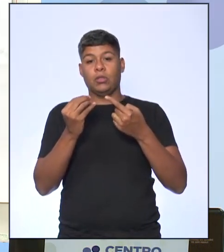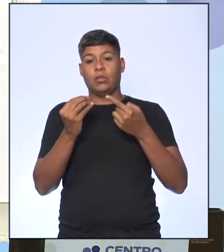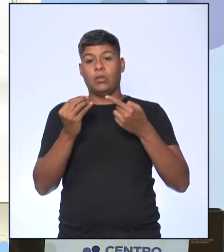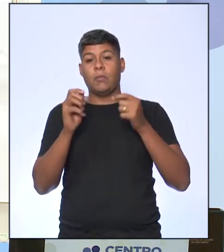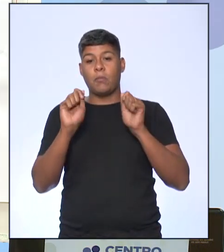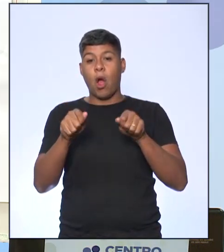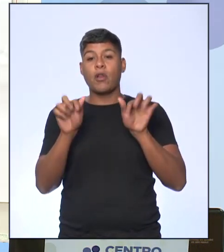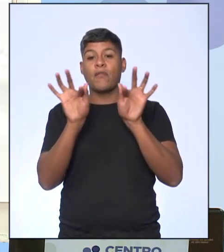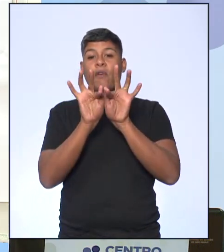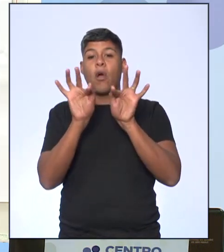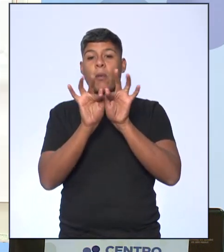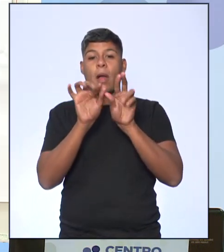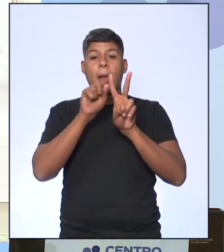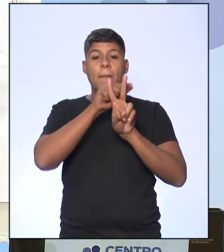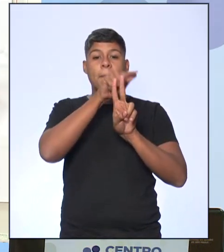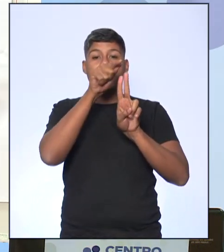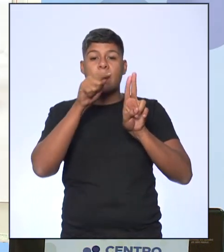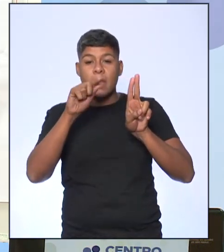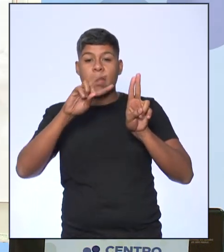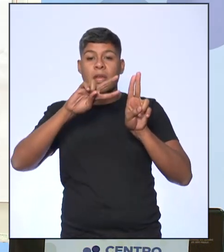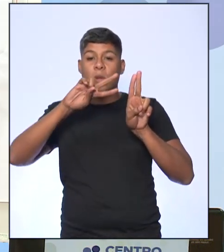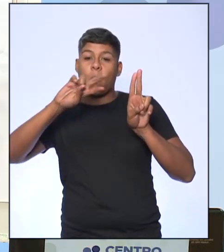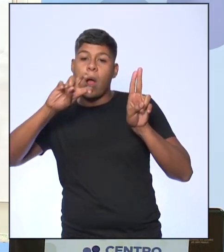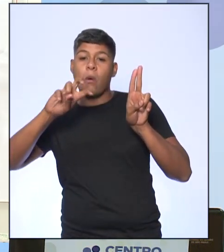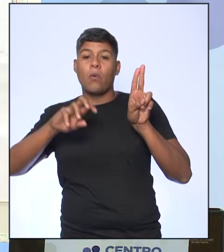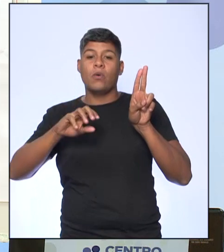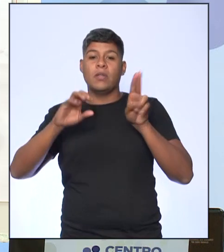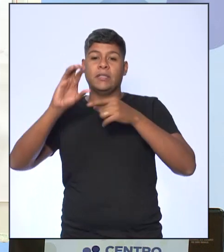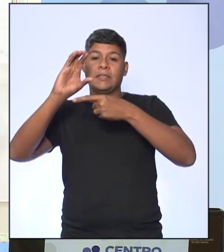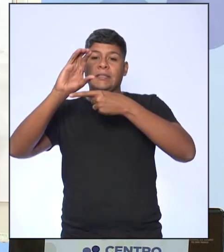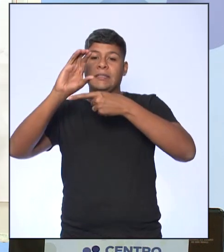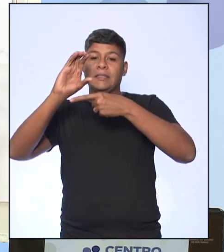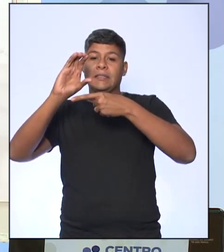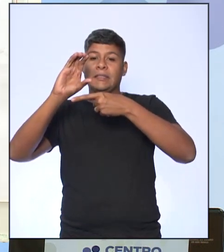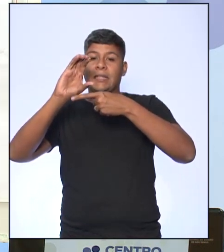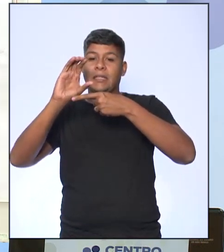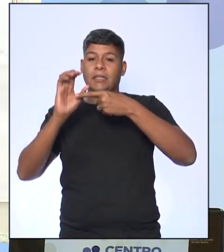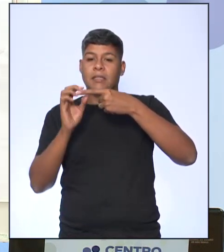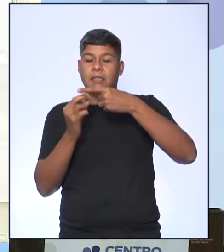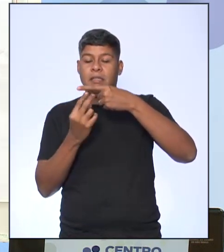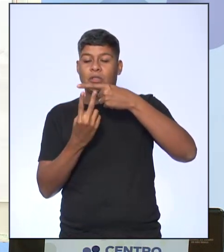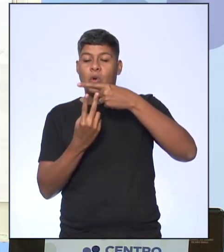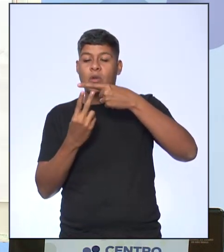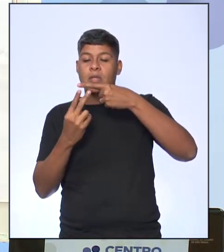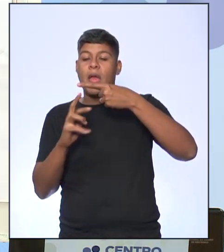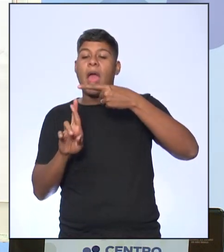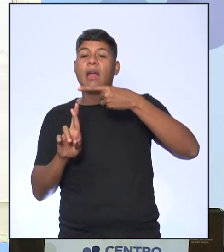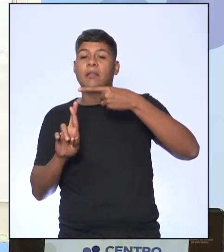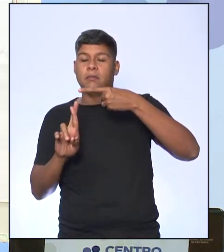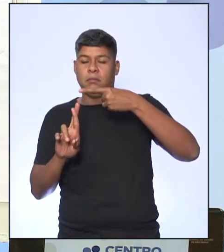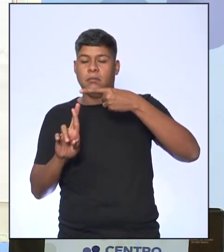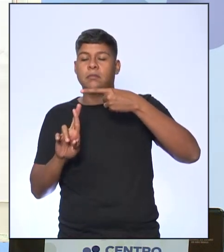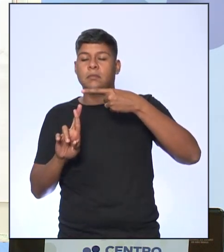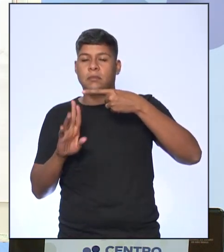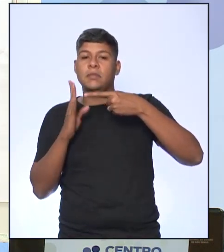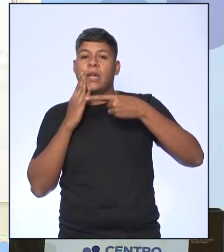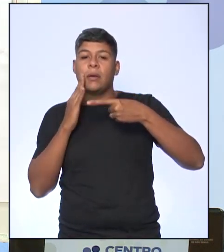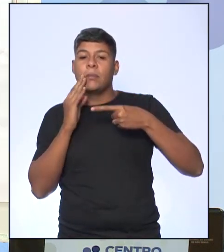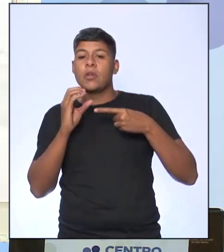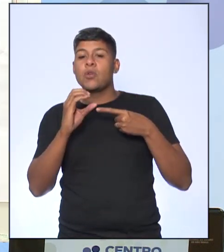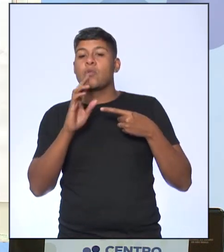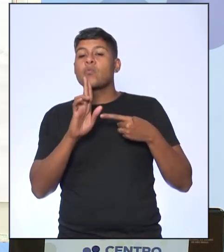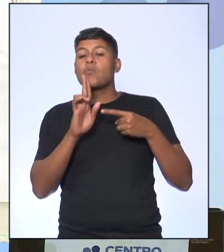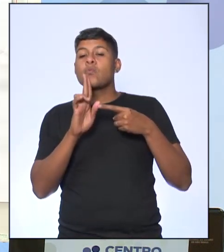ó. π é a mesma coisa que 2r. Então, quanto é o meu